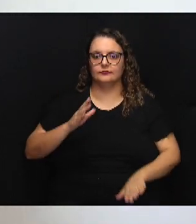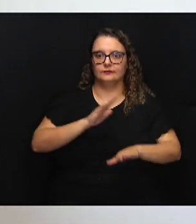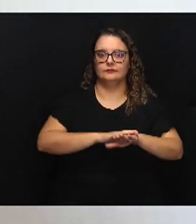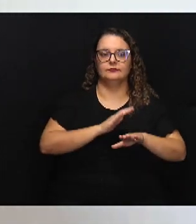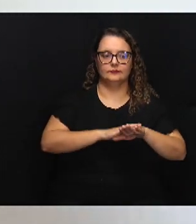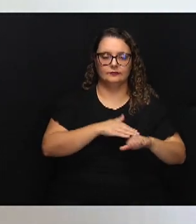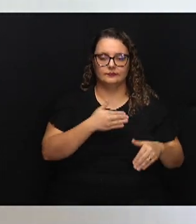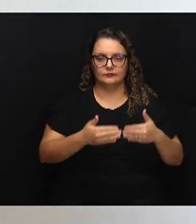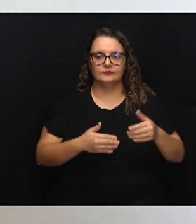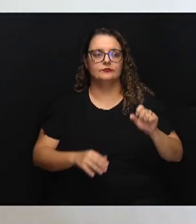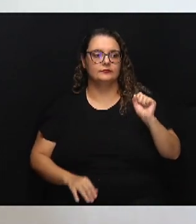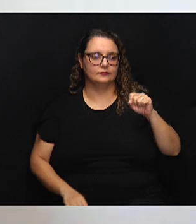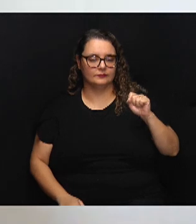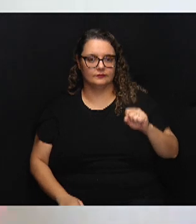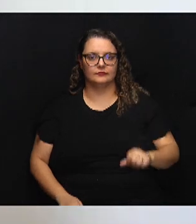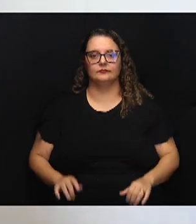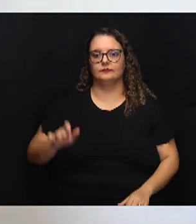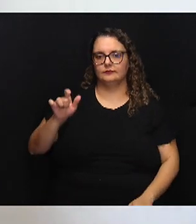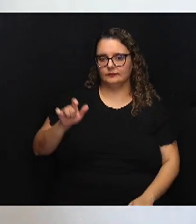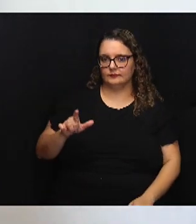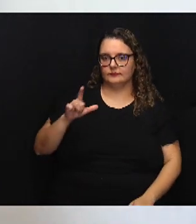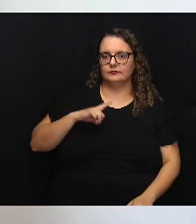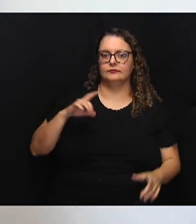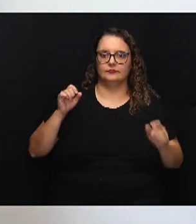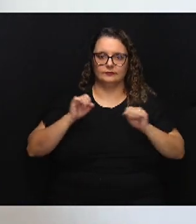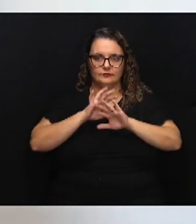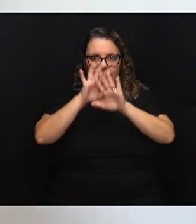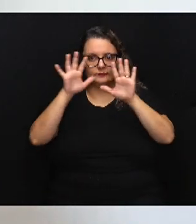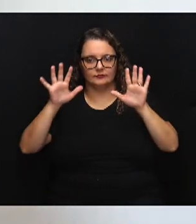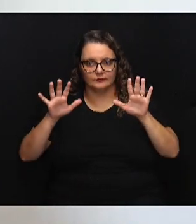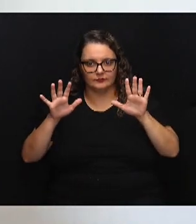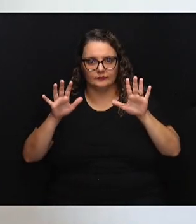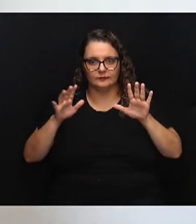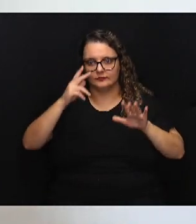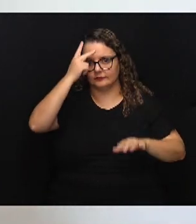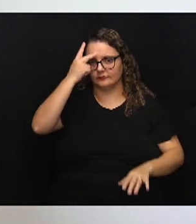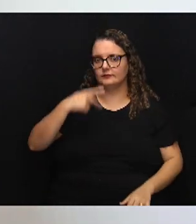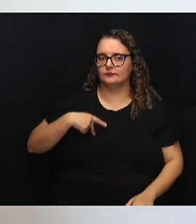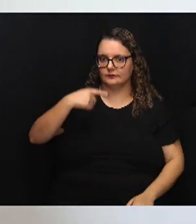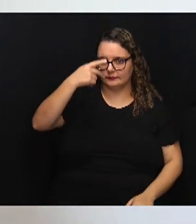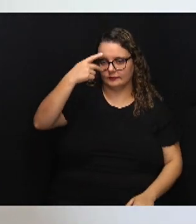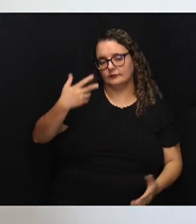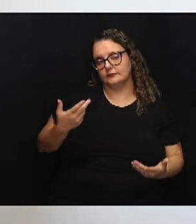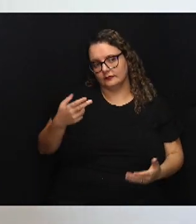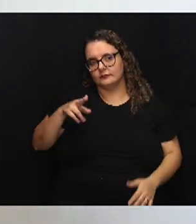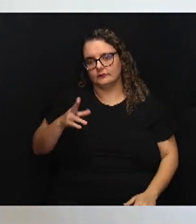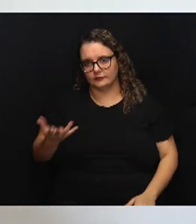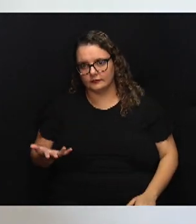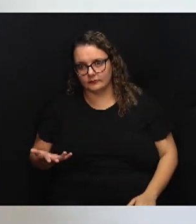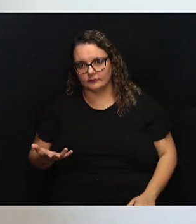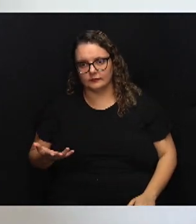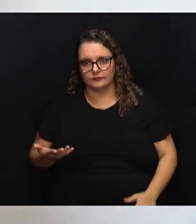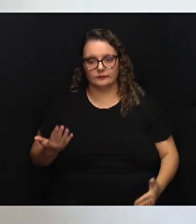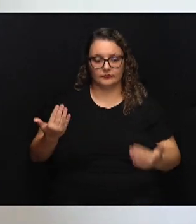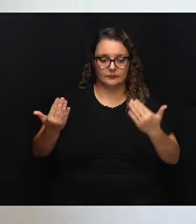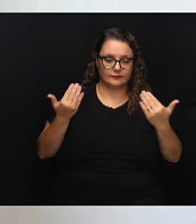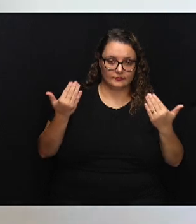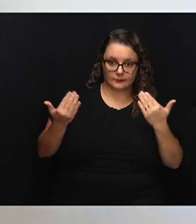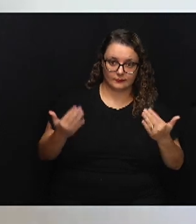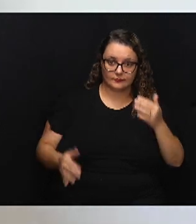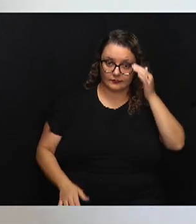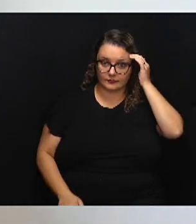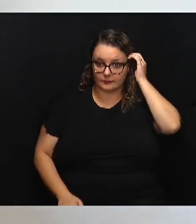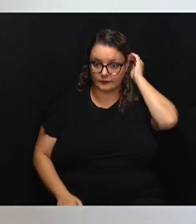ação, que a pessoa tem que ter muito claro se é por ela mesma ou se é por uma comparação ali